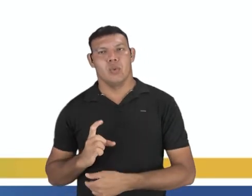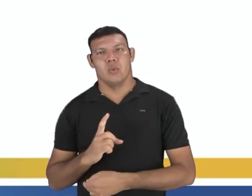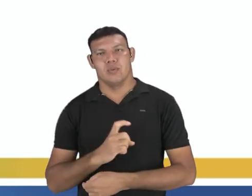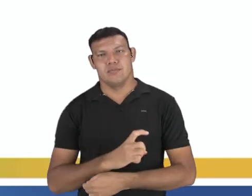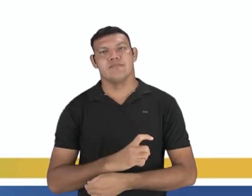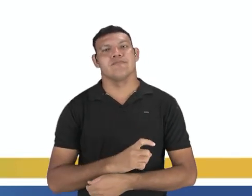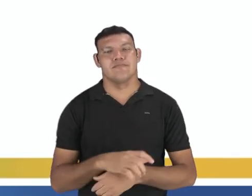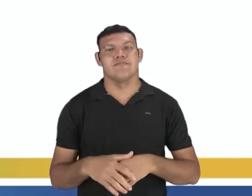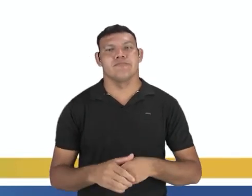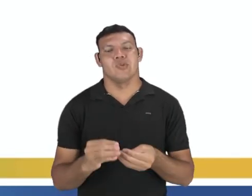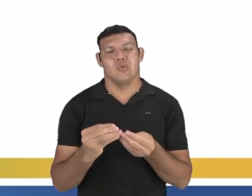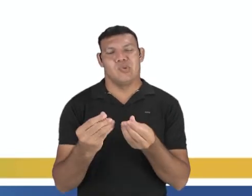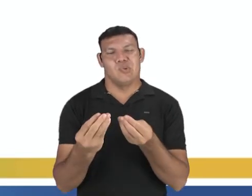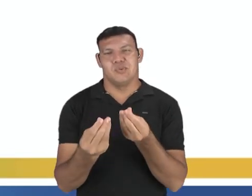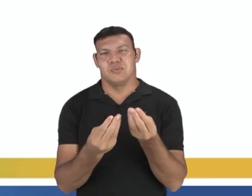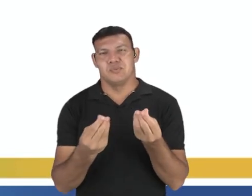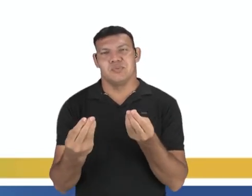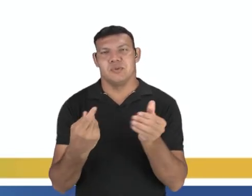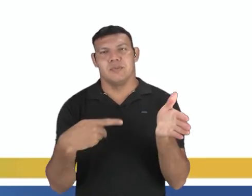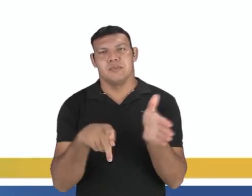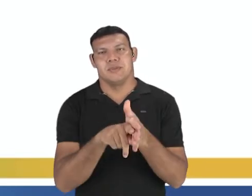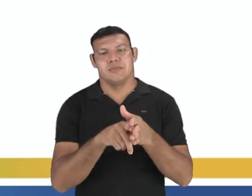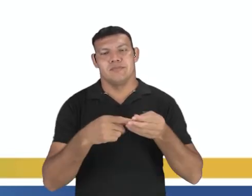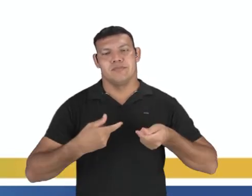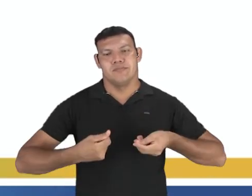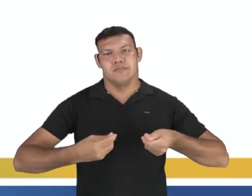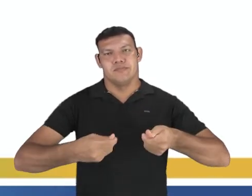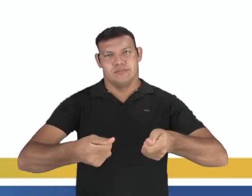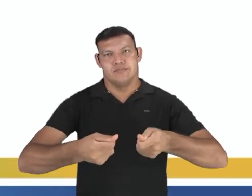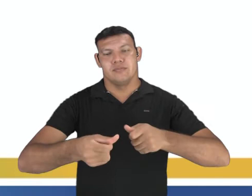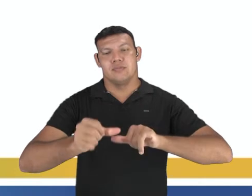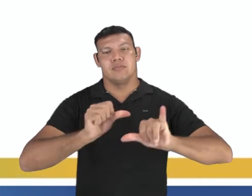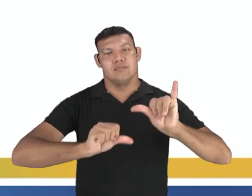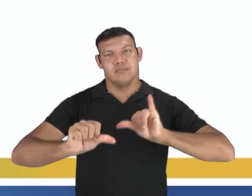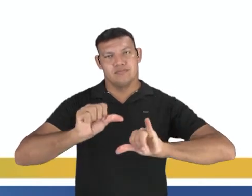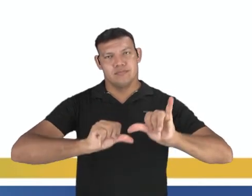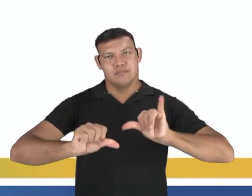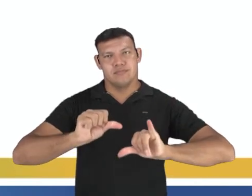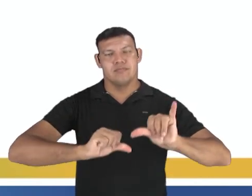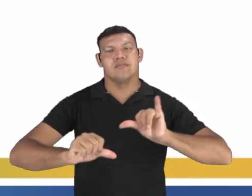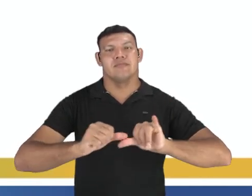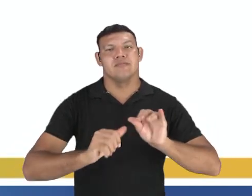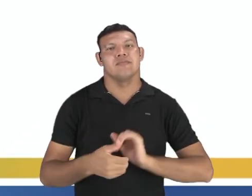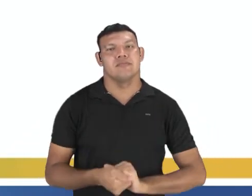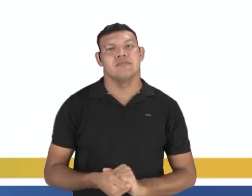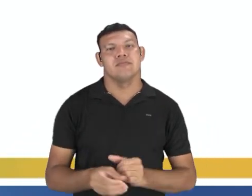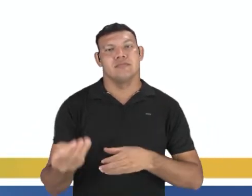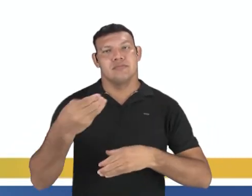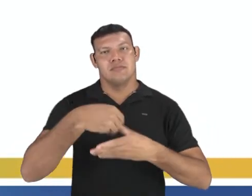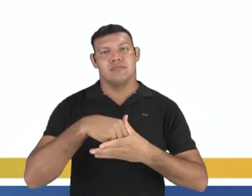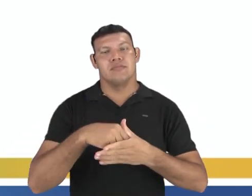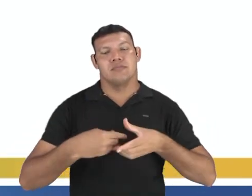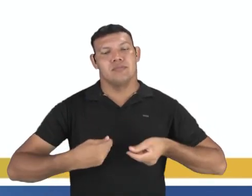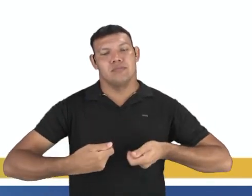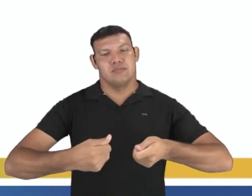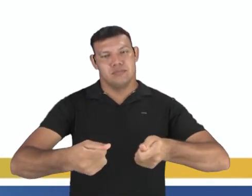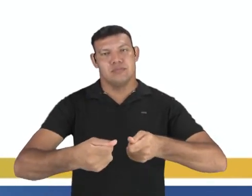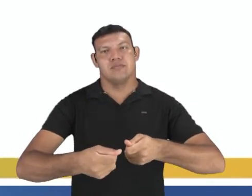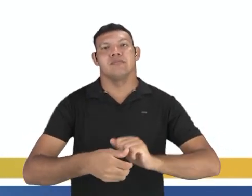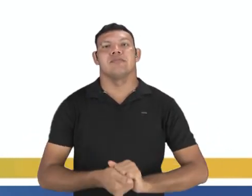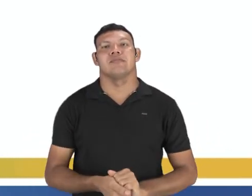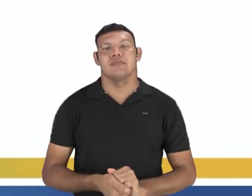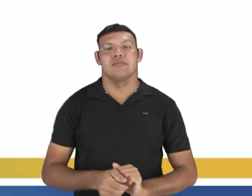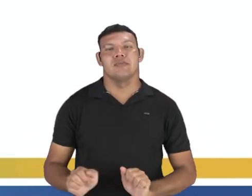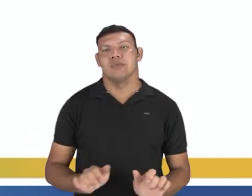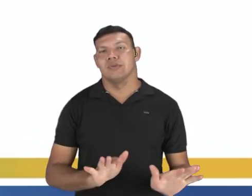da oxidação de substâncias presentes no solo, ou seja, a partir de reações químicas dessas substâncias contidas no solo, como,